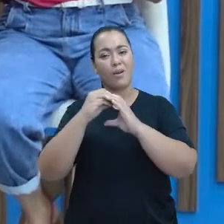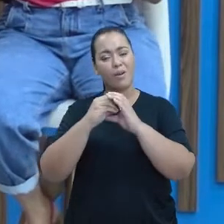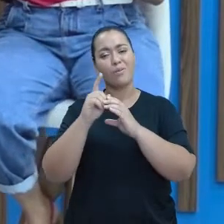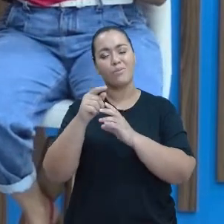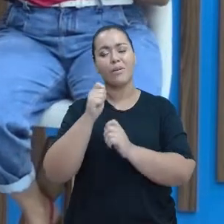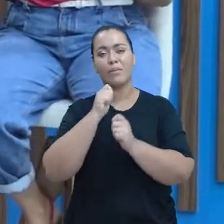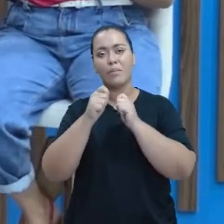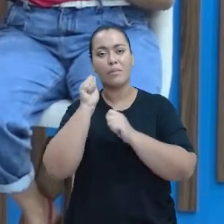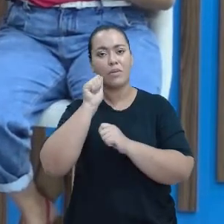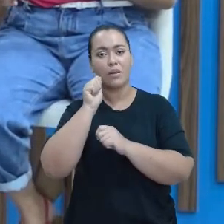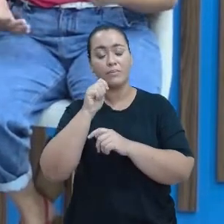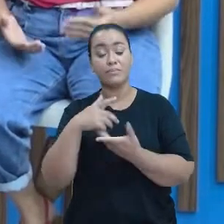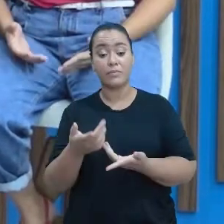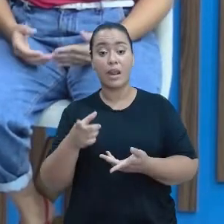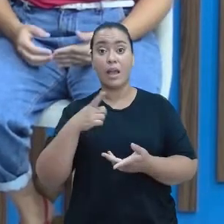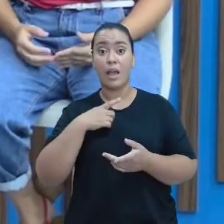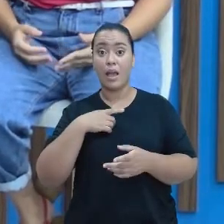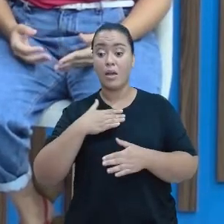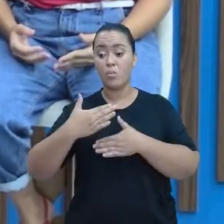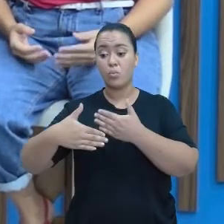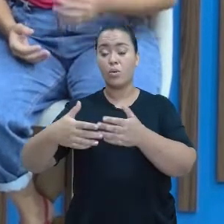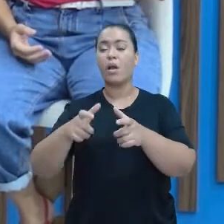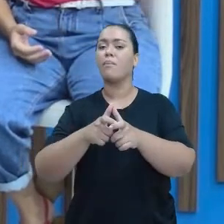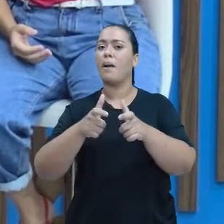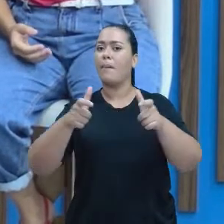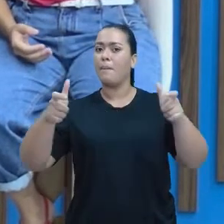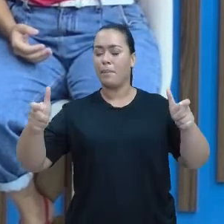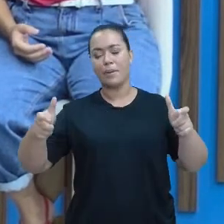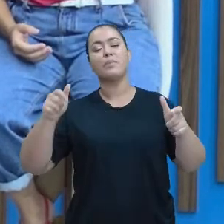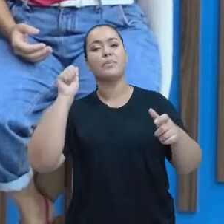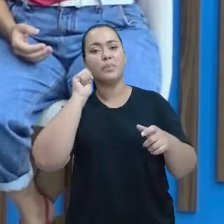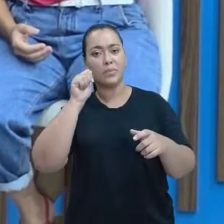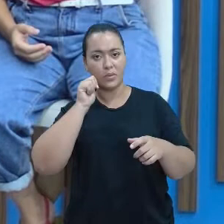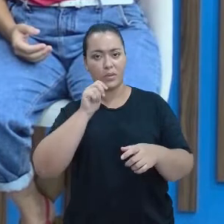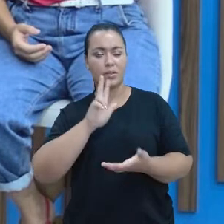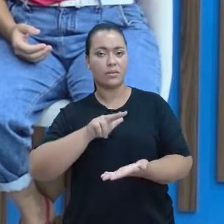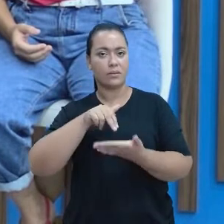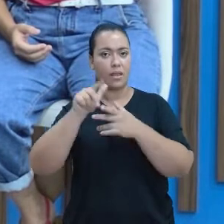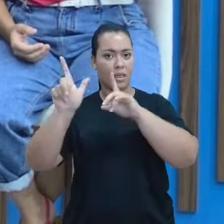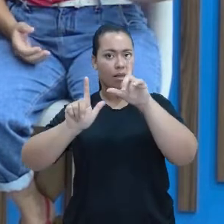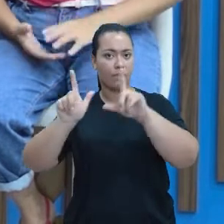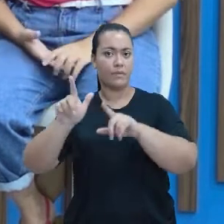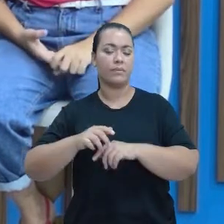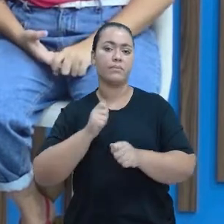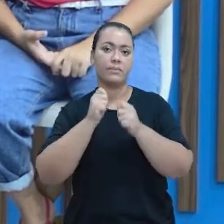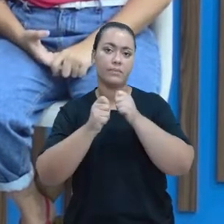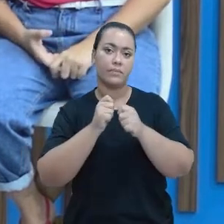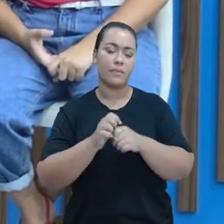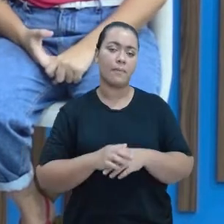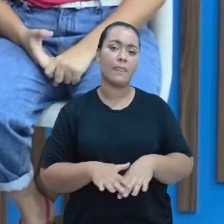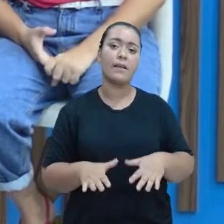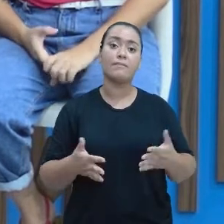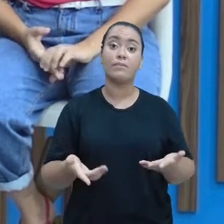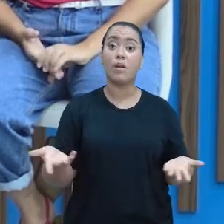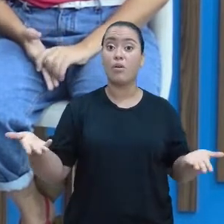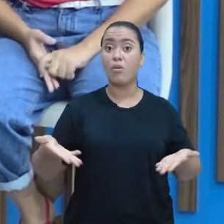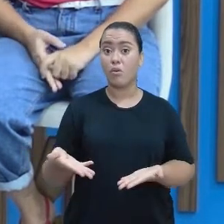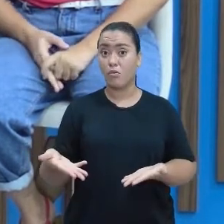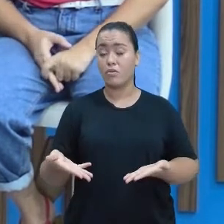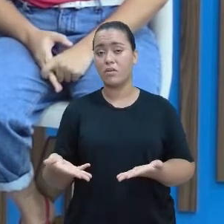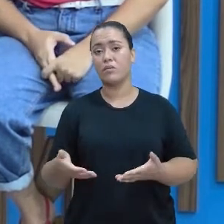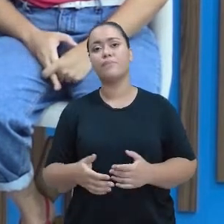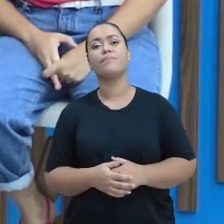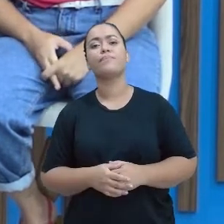tempo, realmente foi crescendo a presença dessas mulheres nessas posições. Eu acho que, hoje em dia,